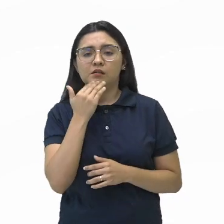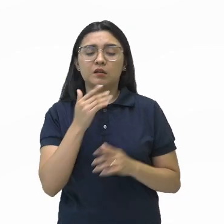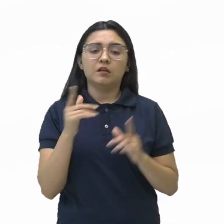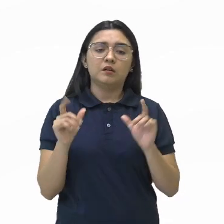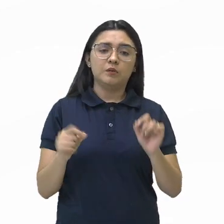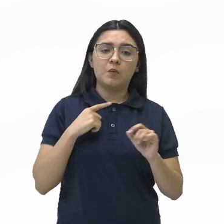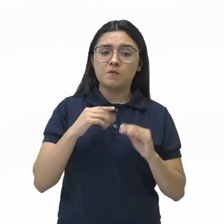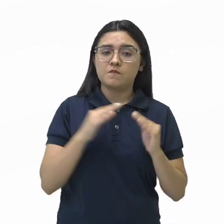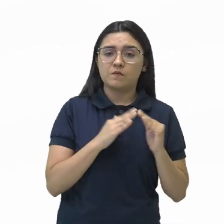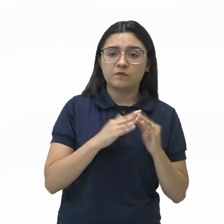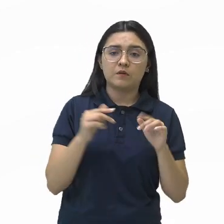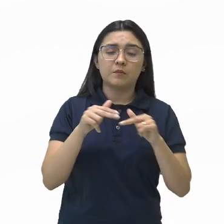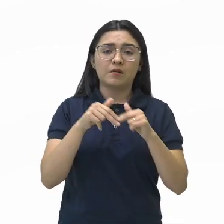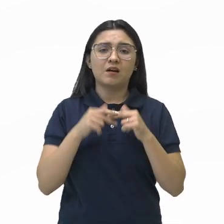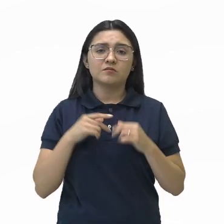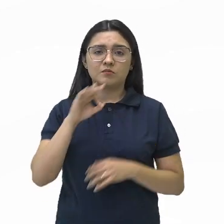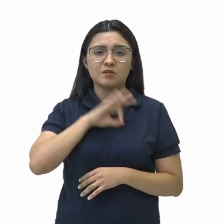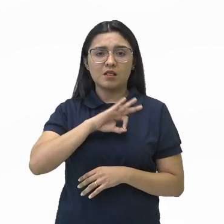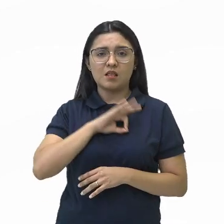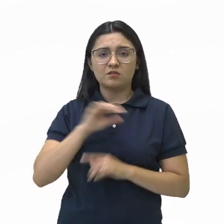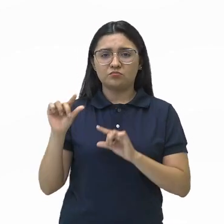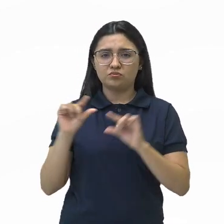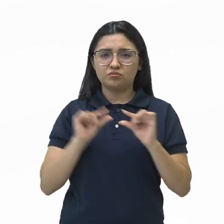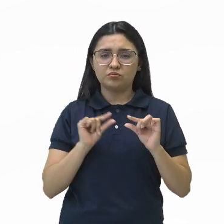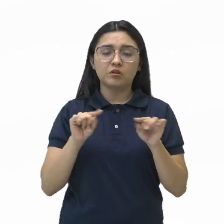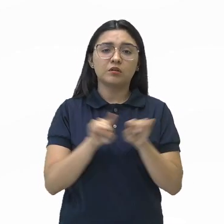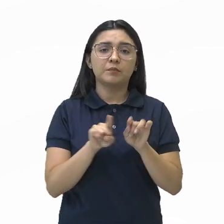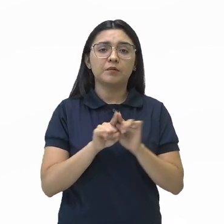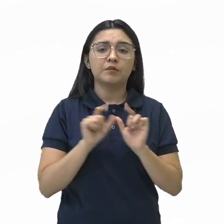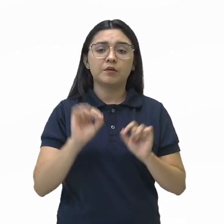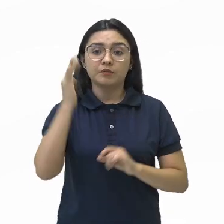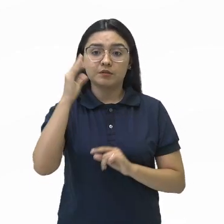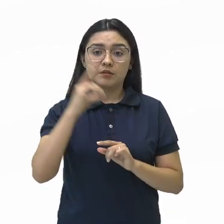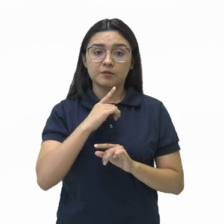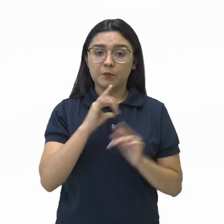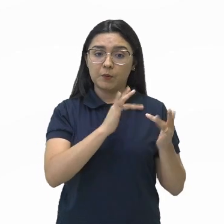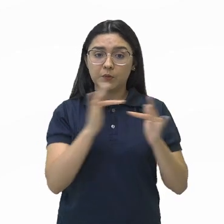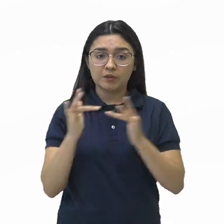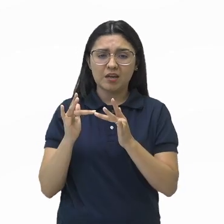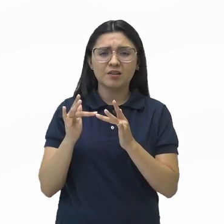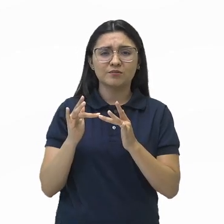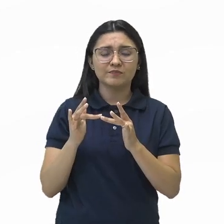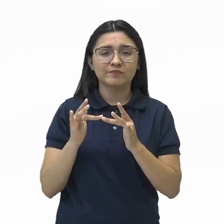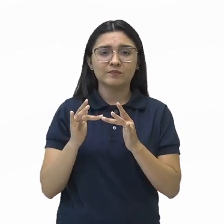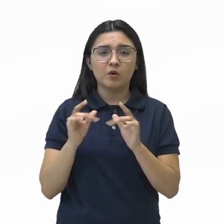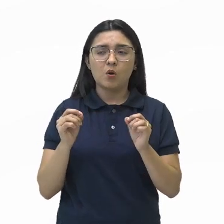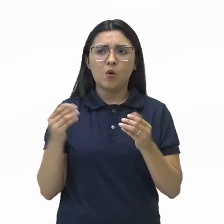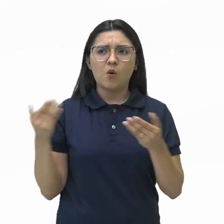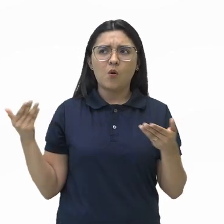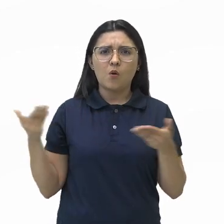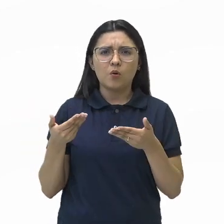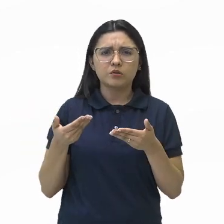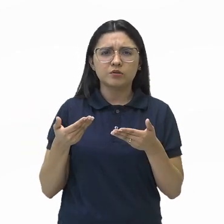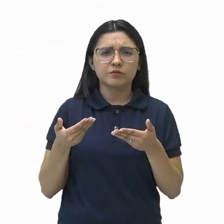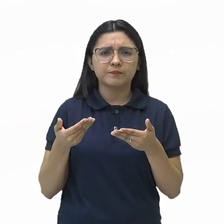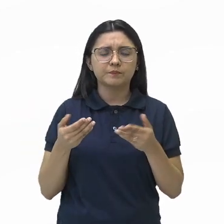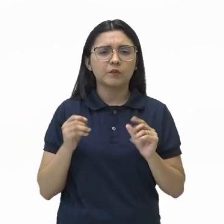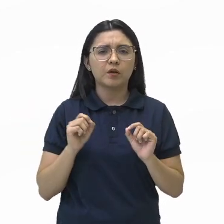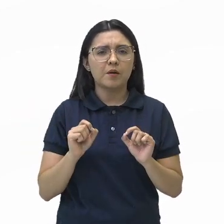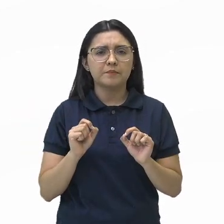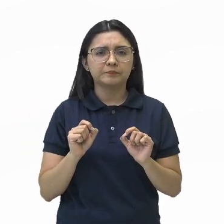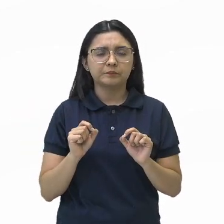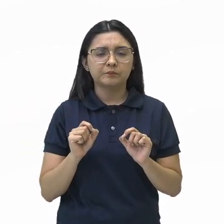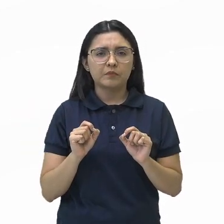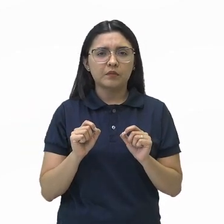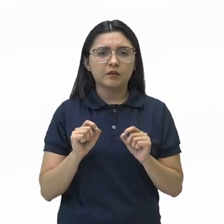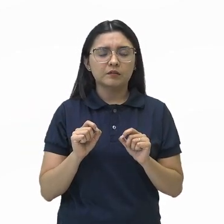né? Devido aos baixos salários. E isso acaba, pessoal, um contexto como esse, se para hoje em dia, né?